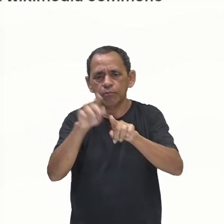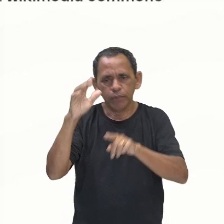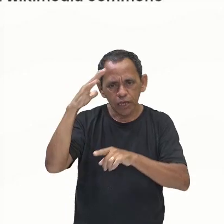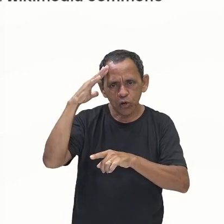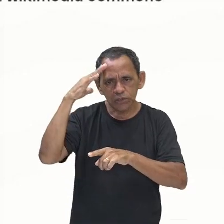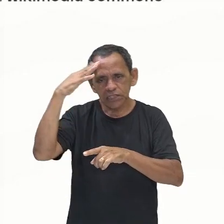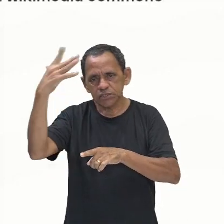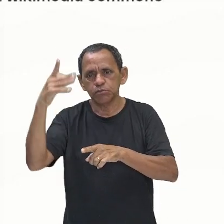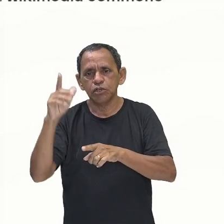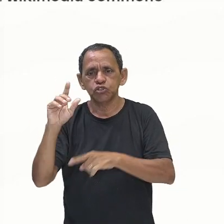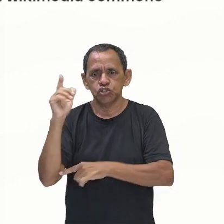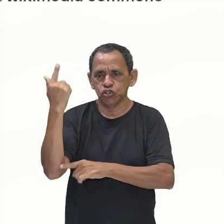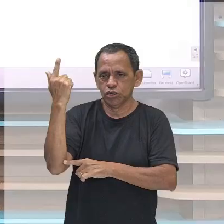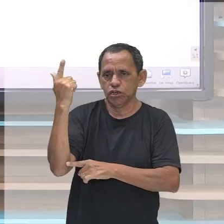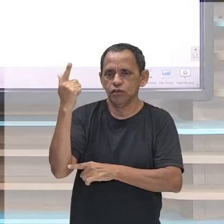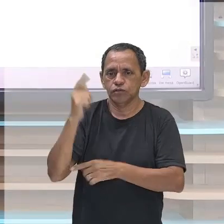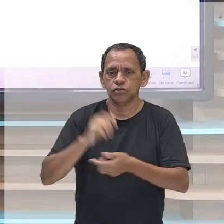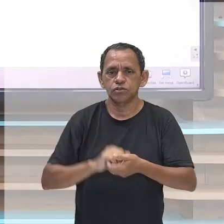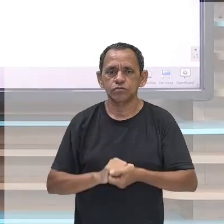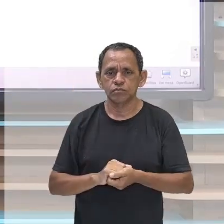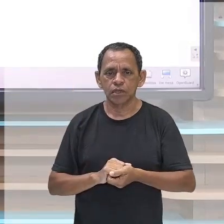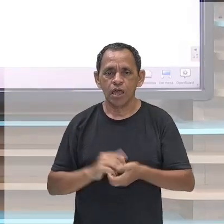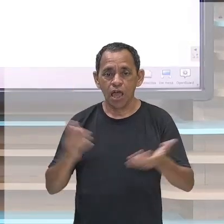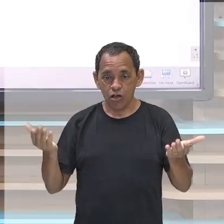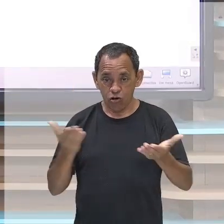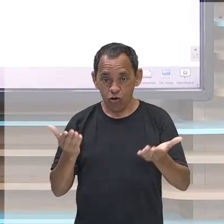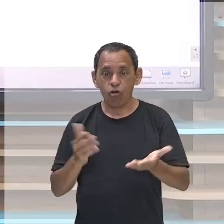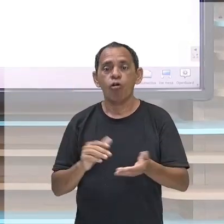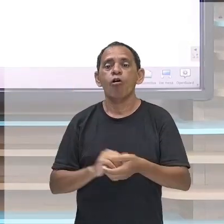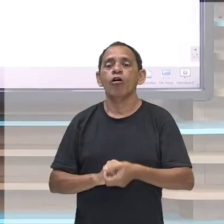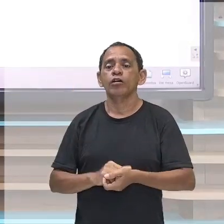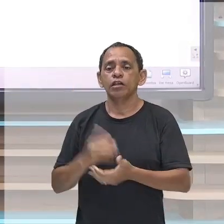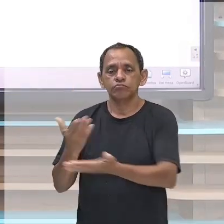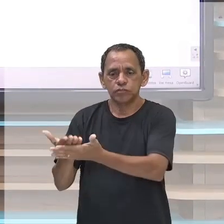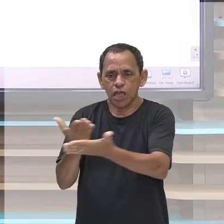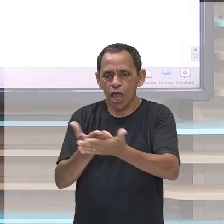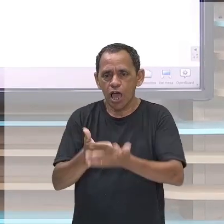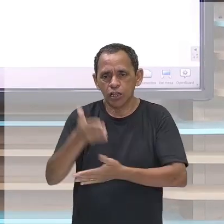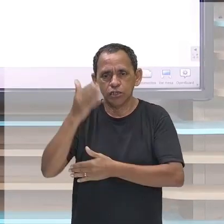bom, gente? Nós vamos acabar a aula por aqui, espero que vocês tenham